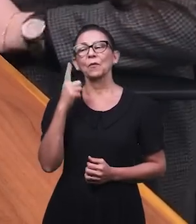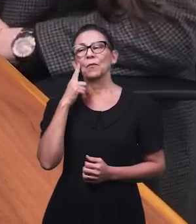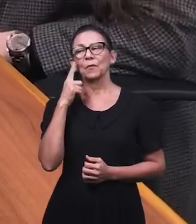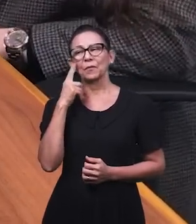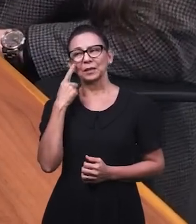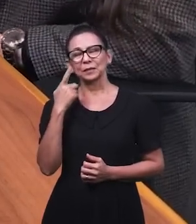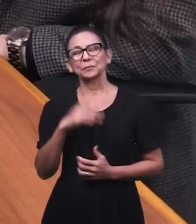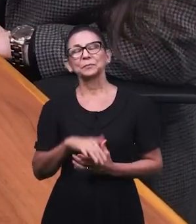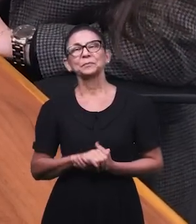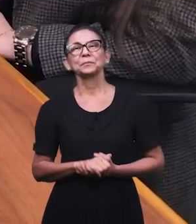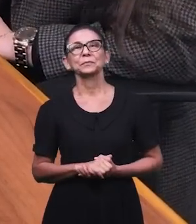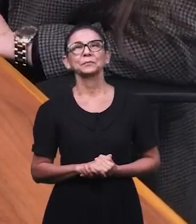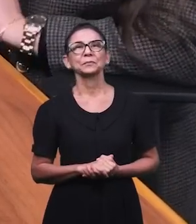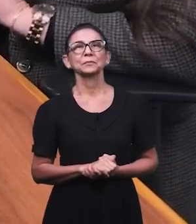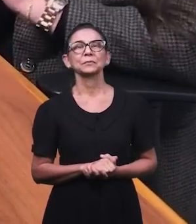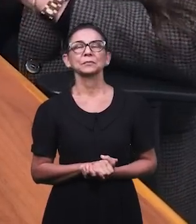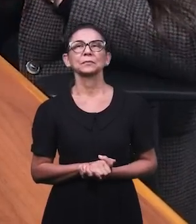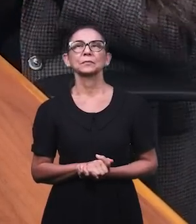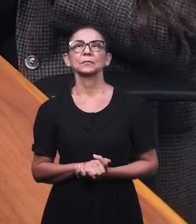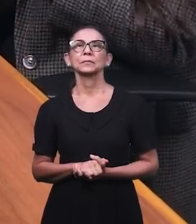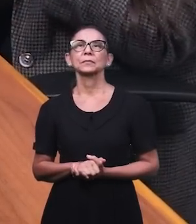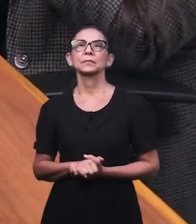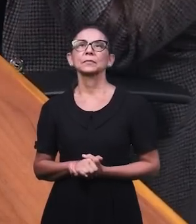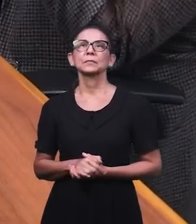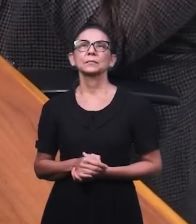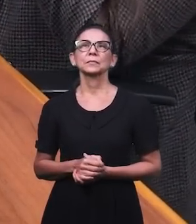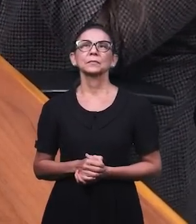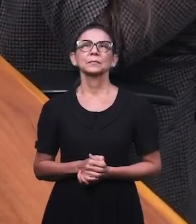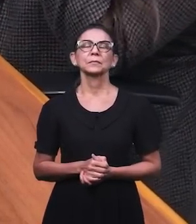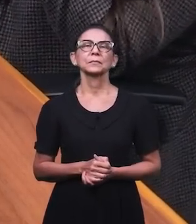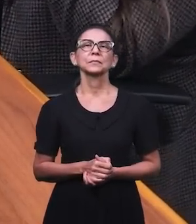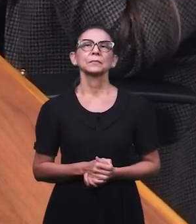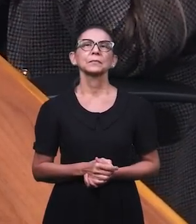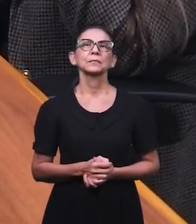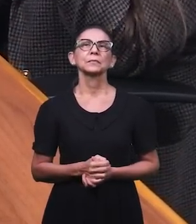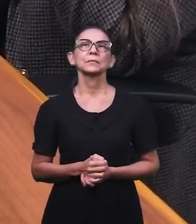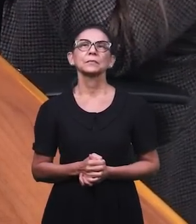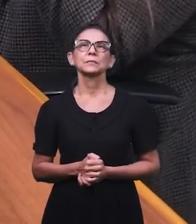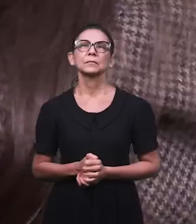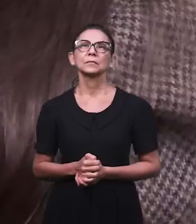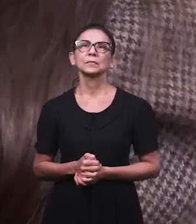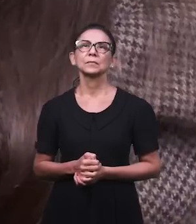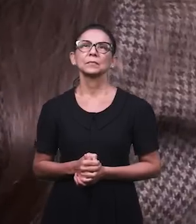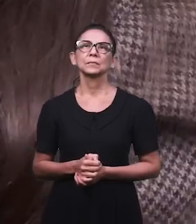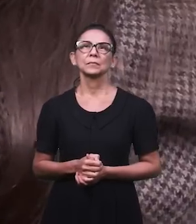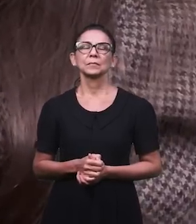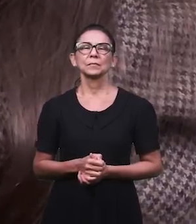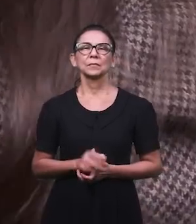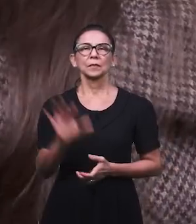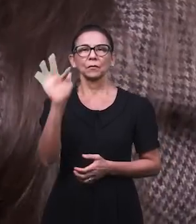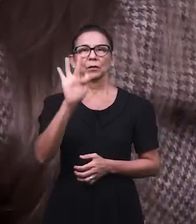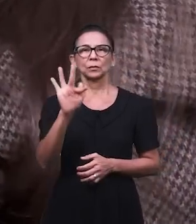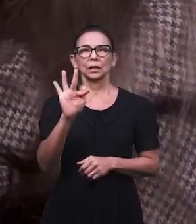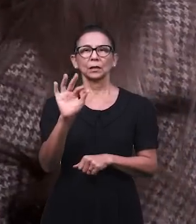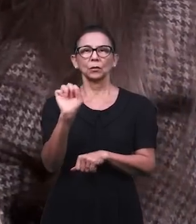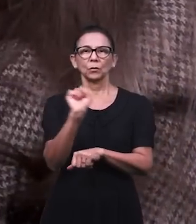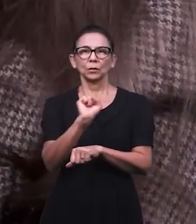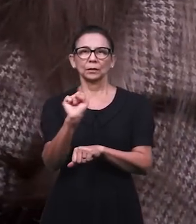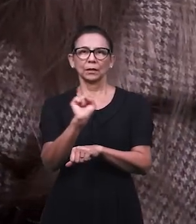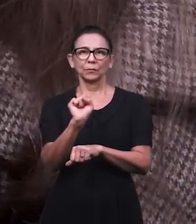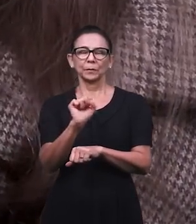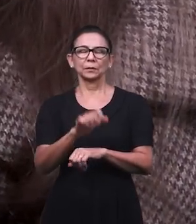você. Então tá bom então. Começar desde o início. Pode falar. Isso tava no 8º período de